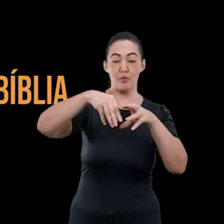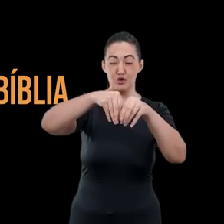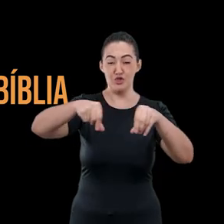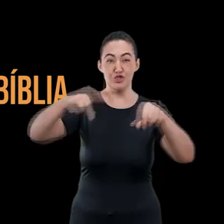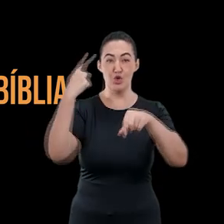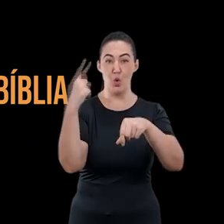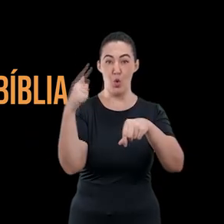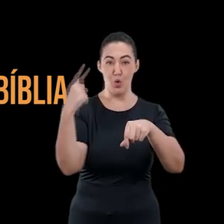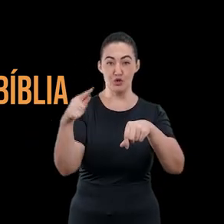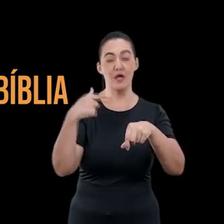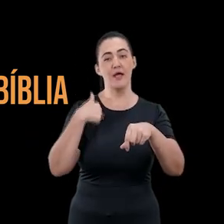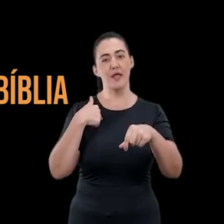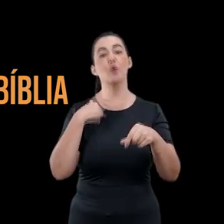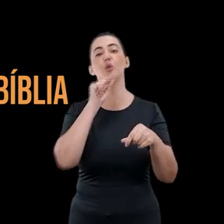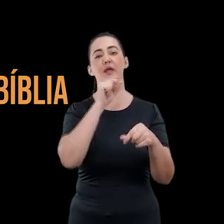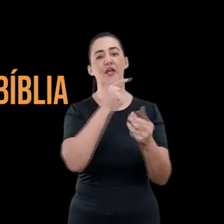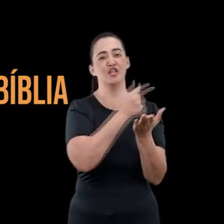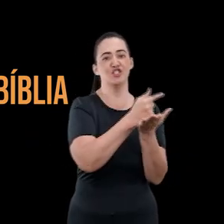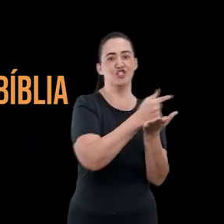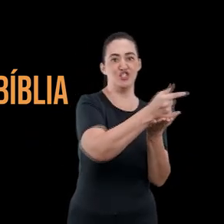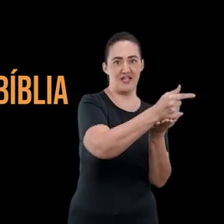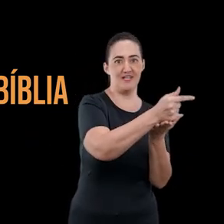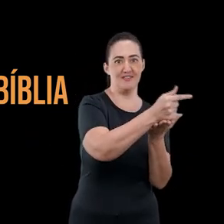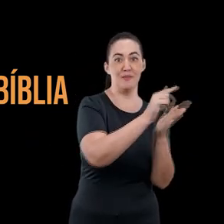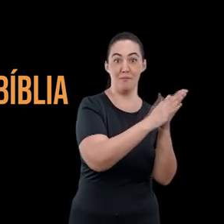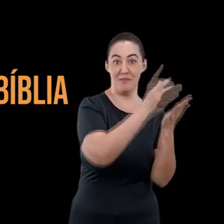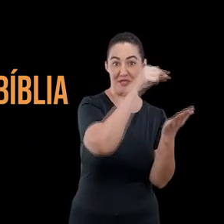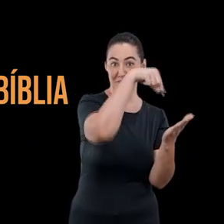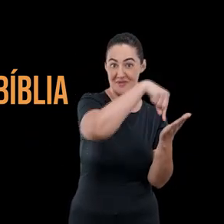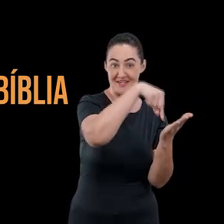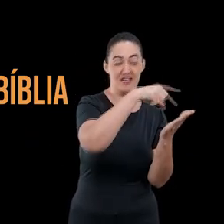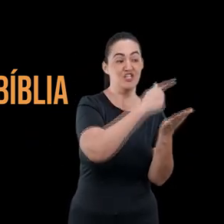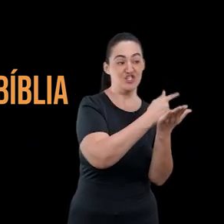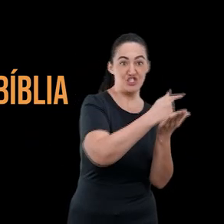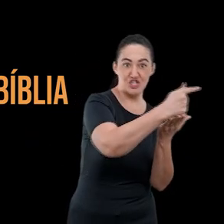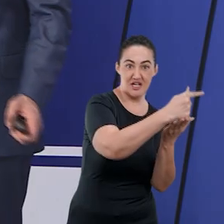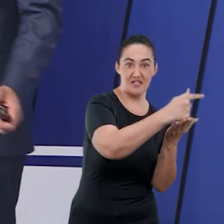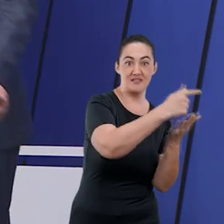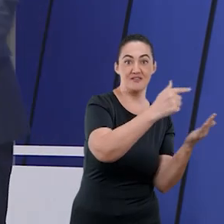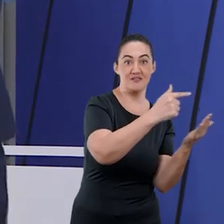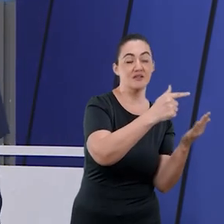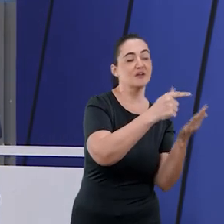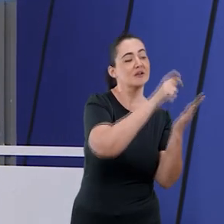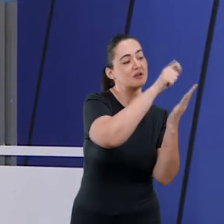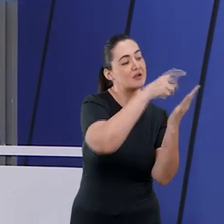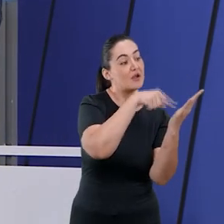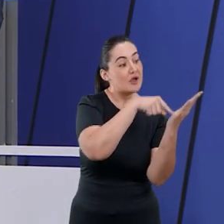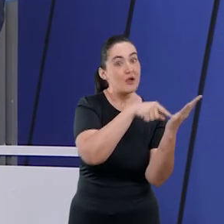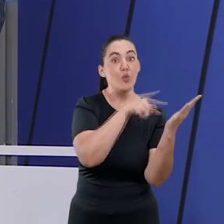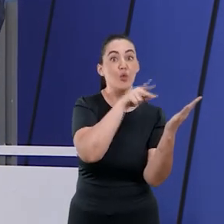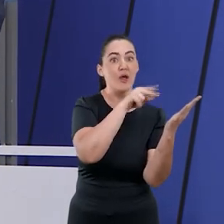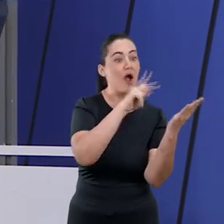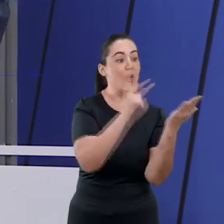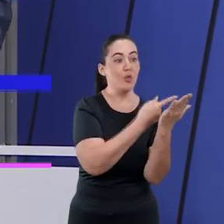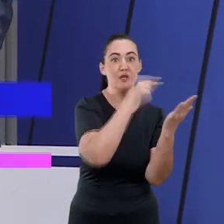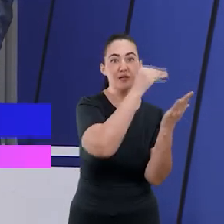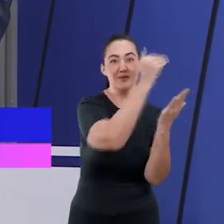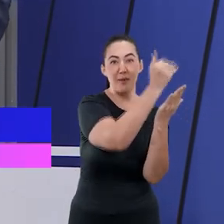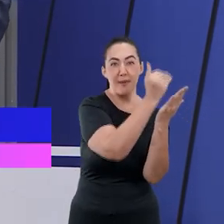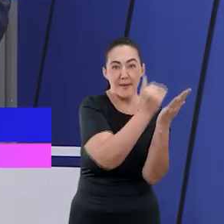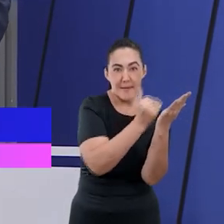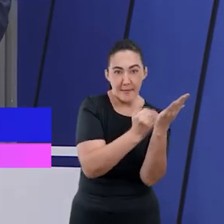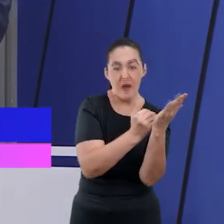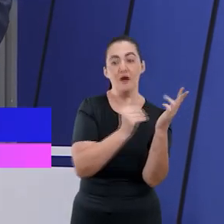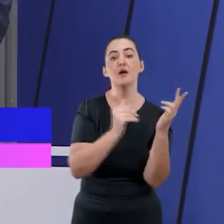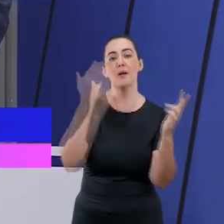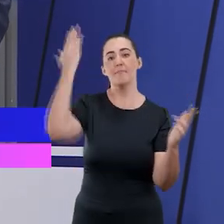do Gênesis, ou seja, a história do mundo, conforme Moisés a delineou. Olha que interessante, a Bíblia não é